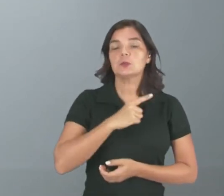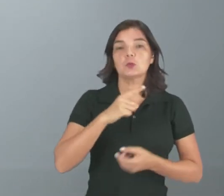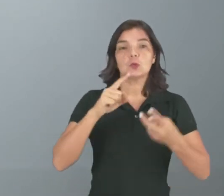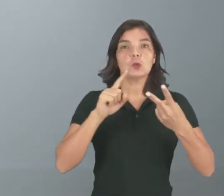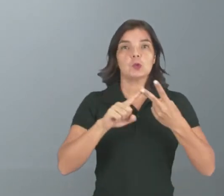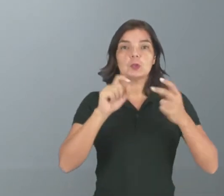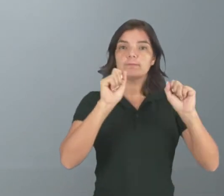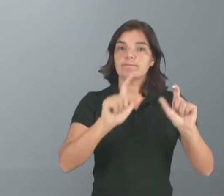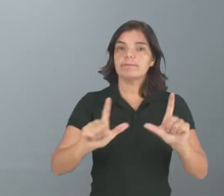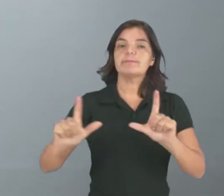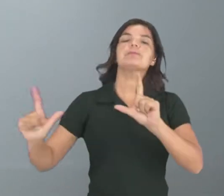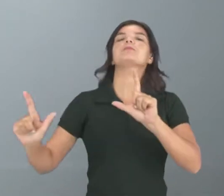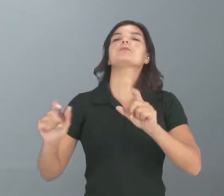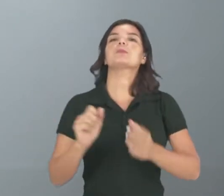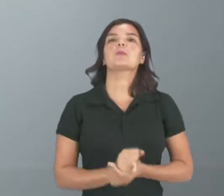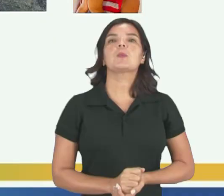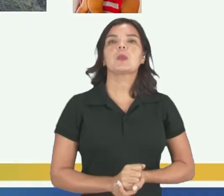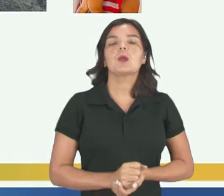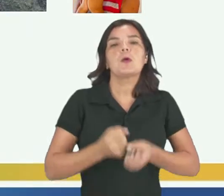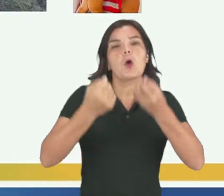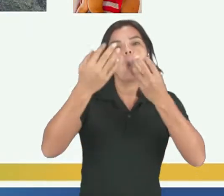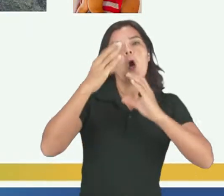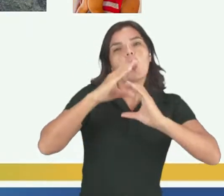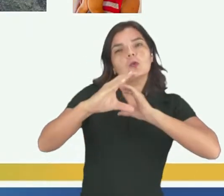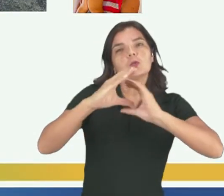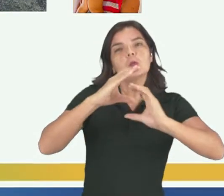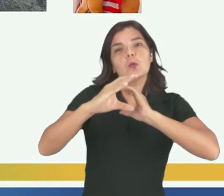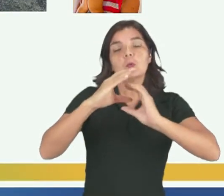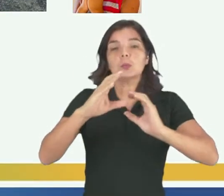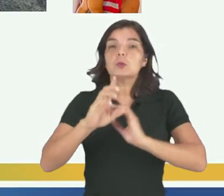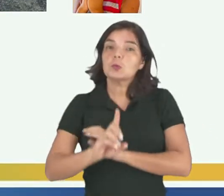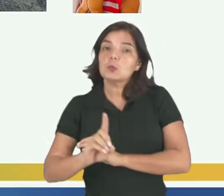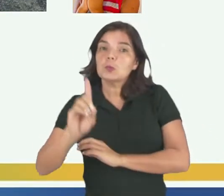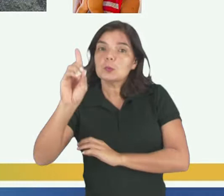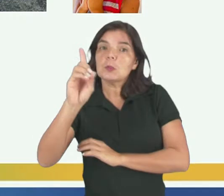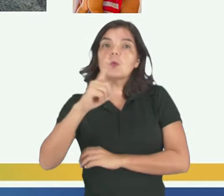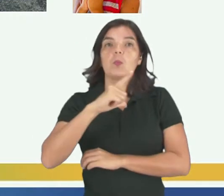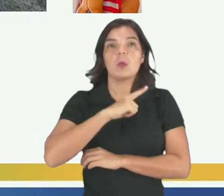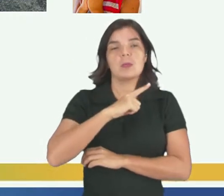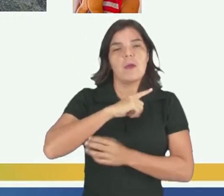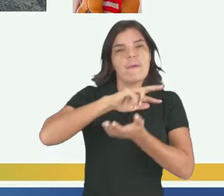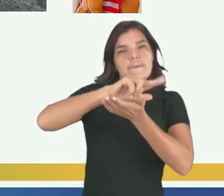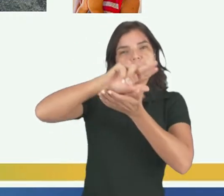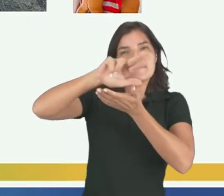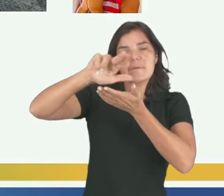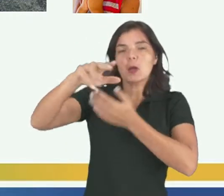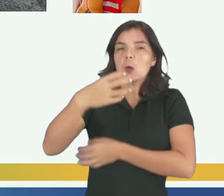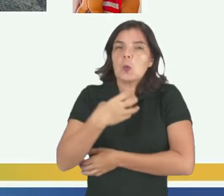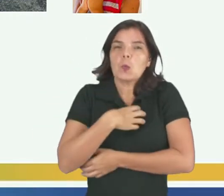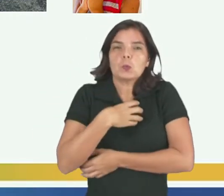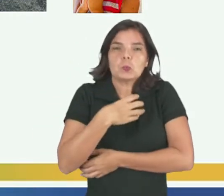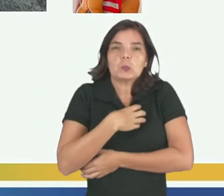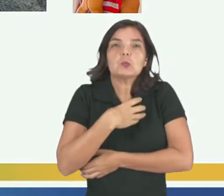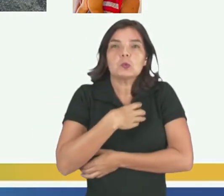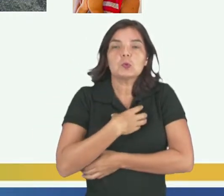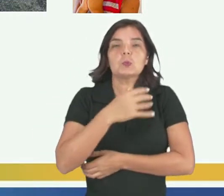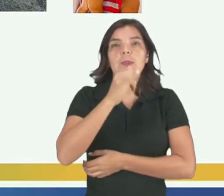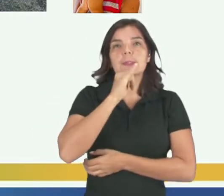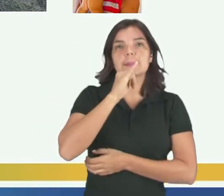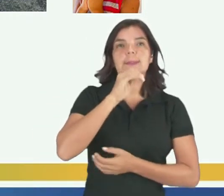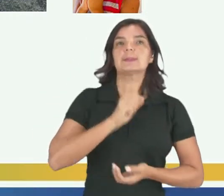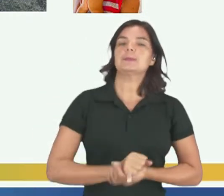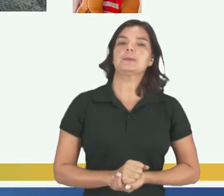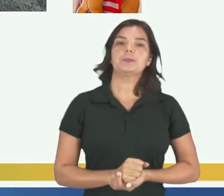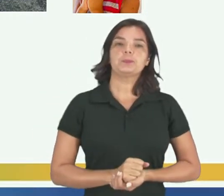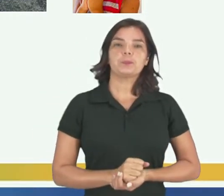segundo banner, ele vai estar fazendo a comunicação com o transcendente, então temos aí diversas formas, no caso